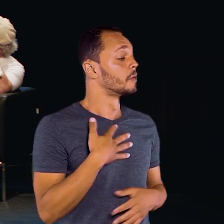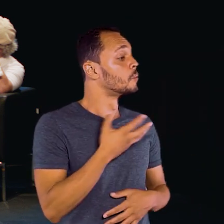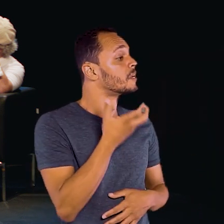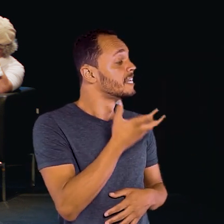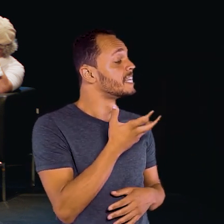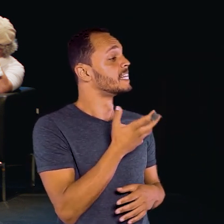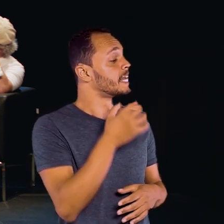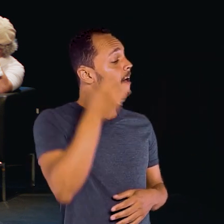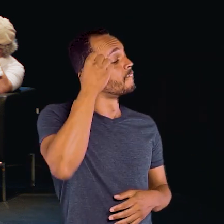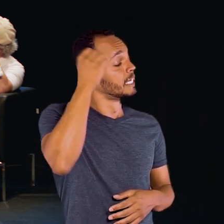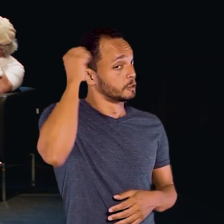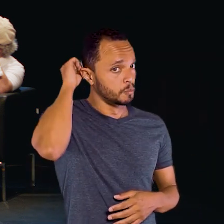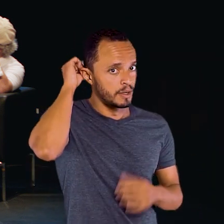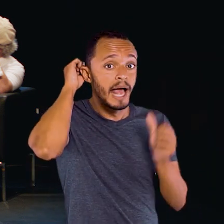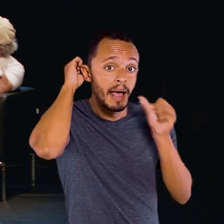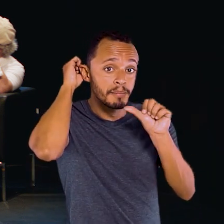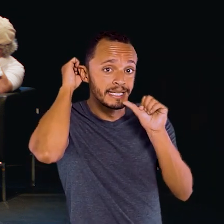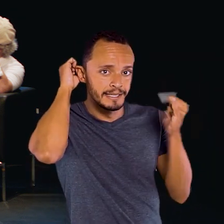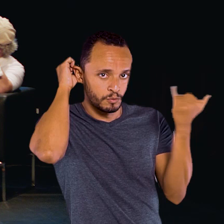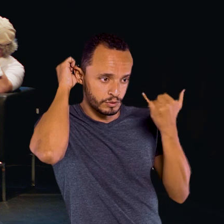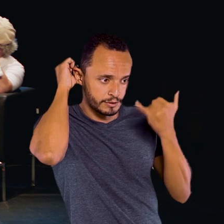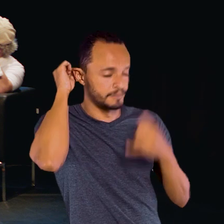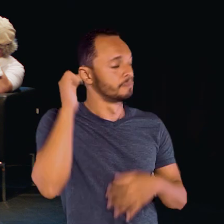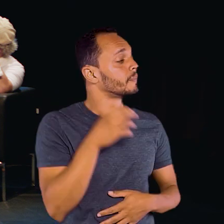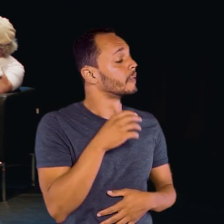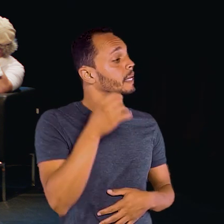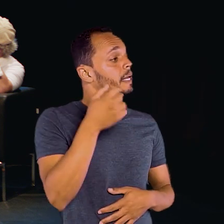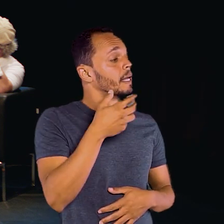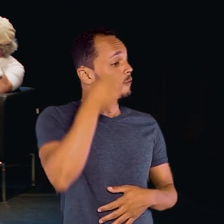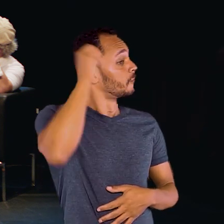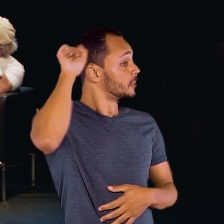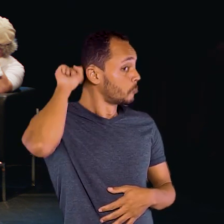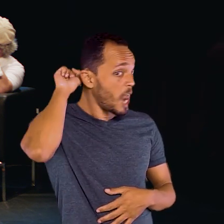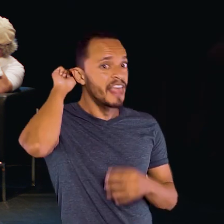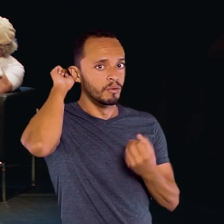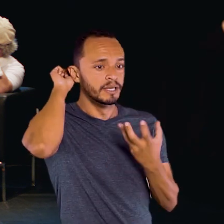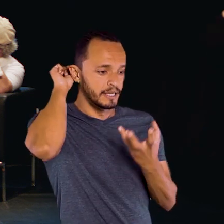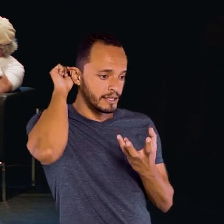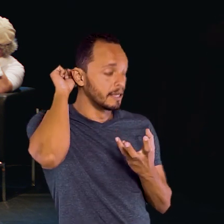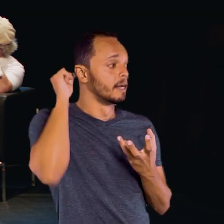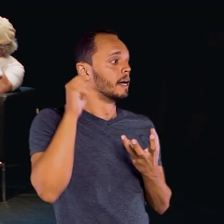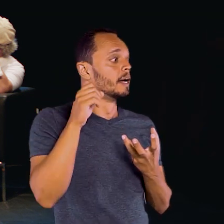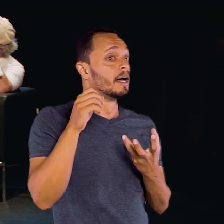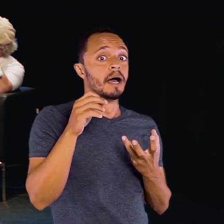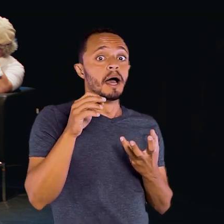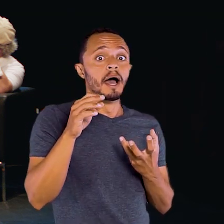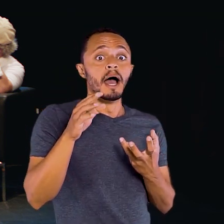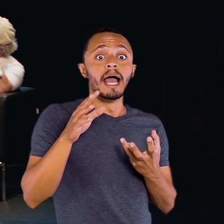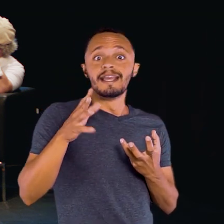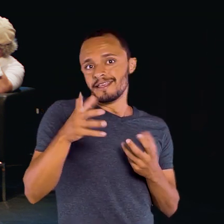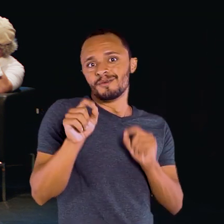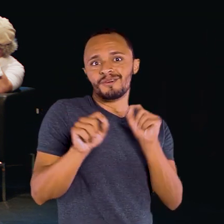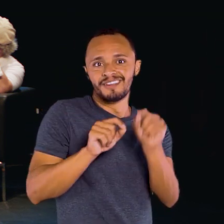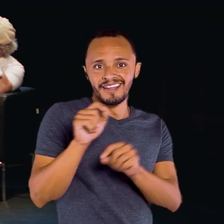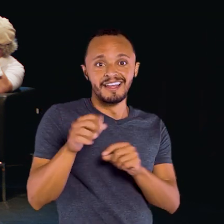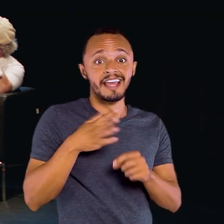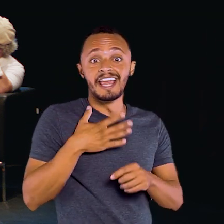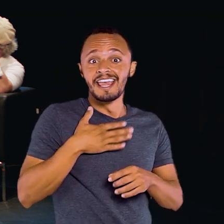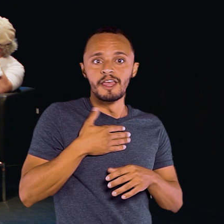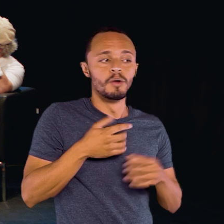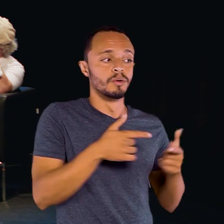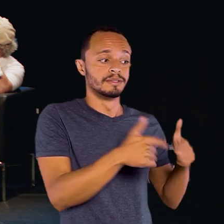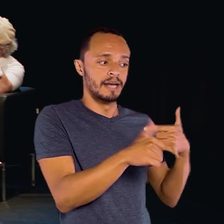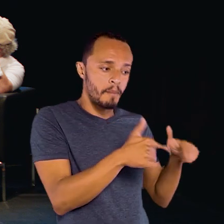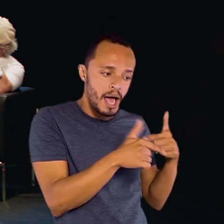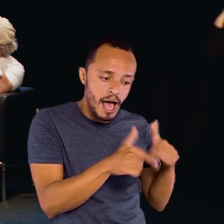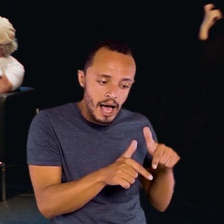eu ia estudar. Nessa hora era a hora que eles resolviam fazer as festas, botar o som alto, era a hora que eles faziam todos